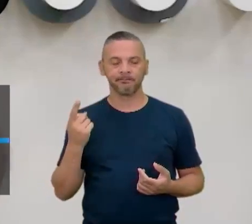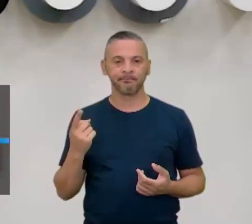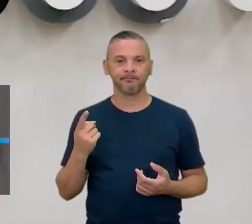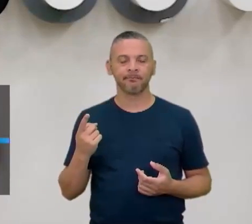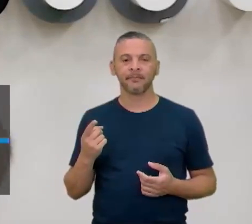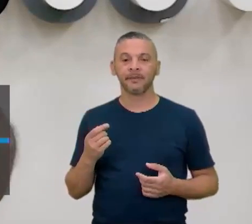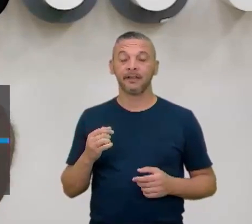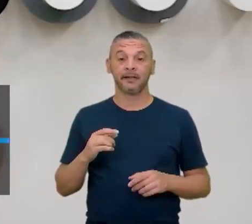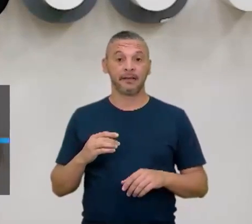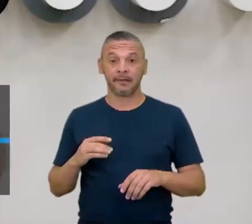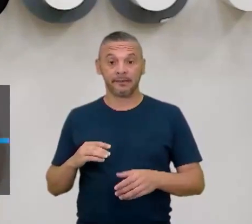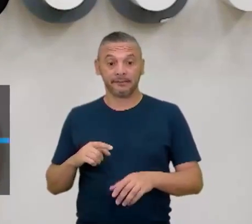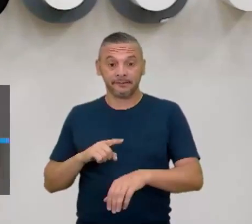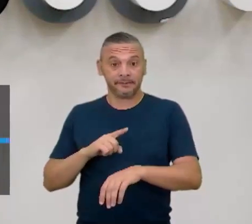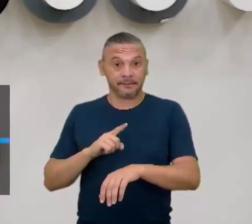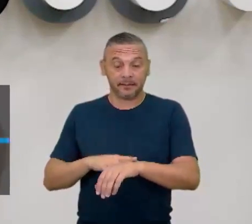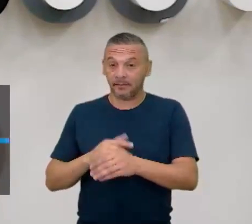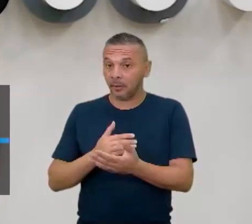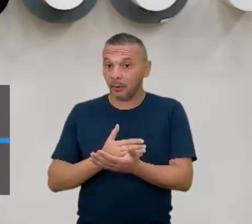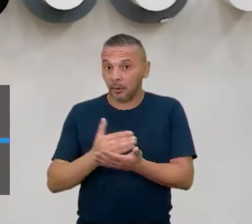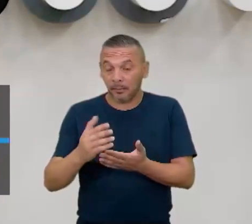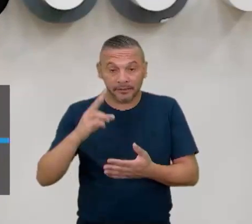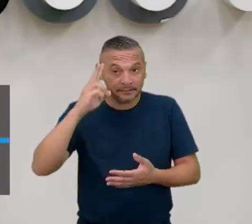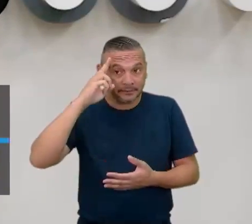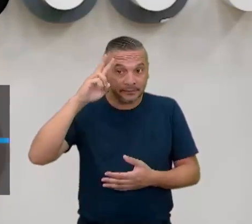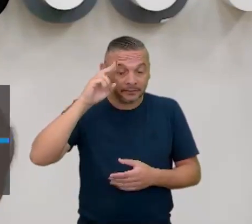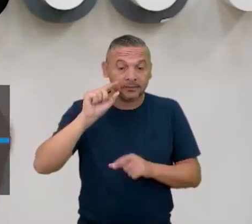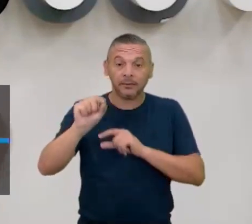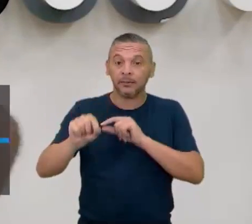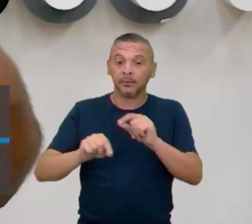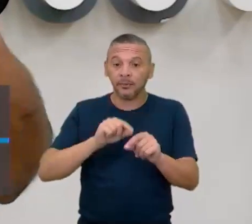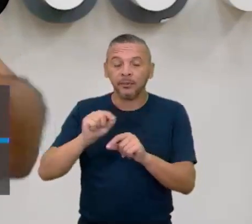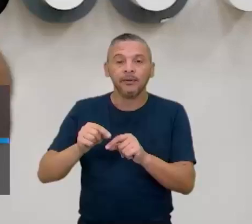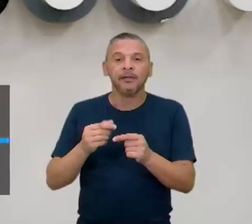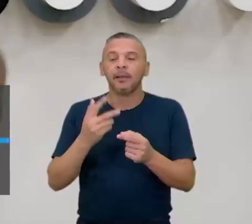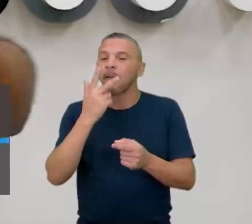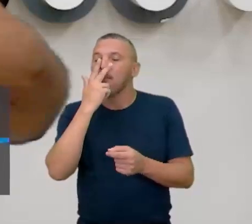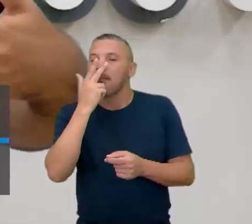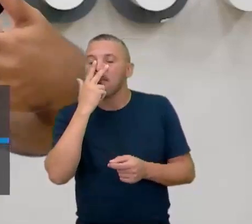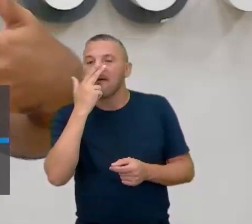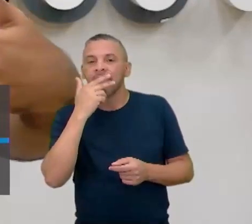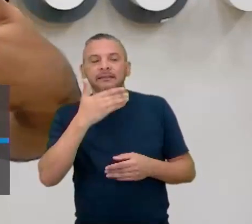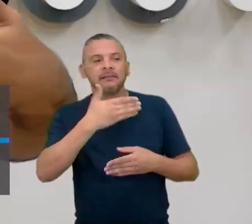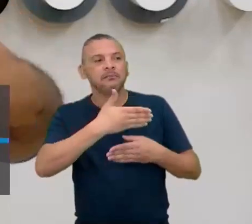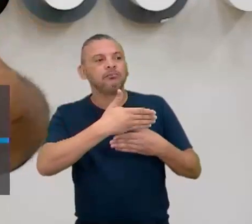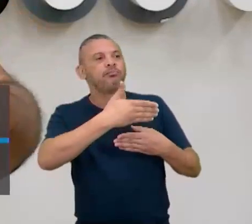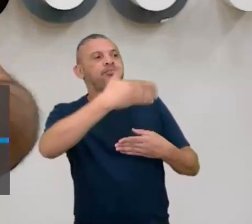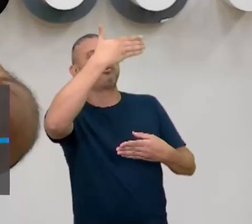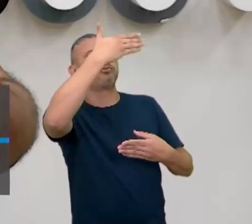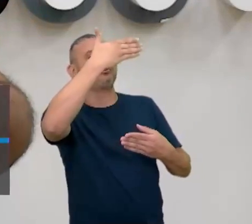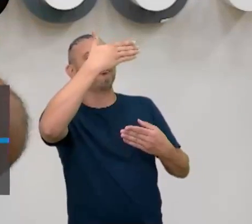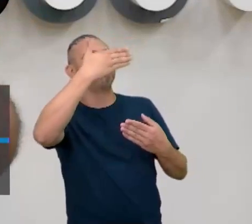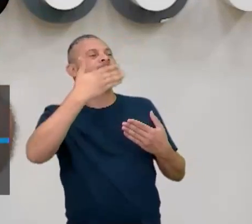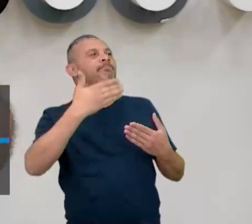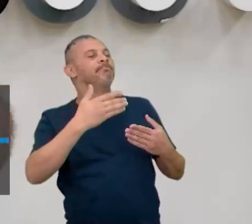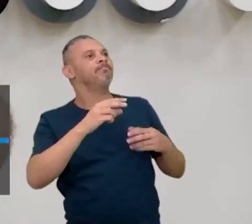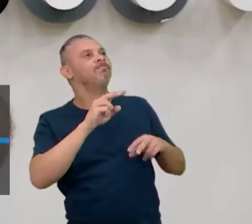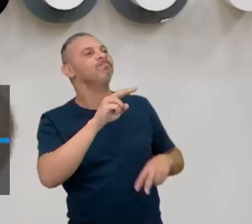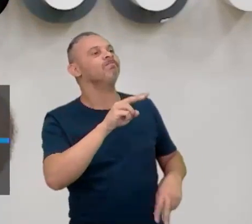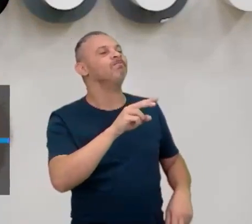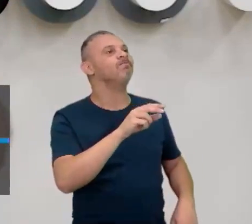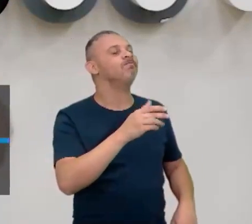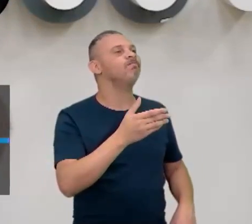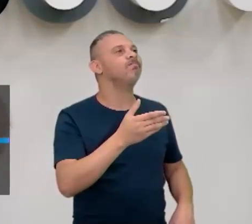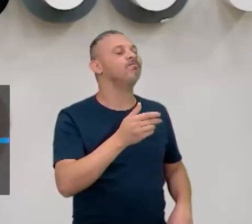Até um momento da história, as encenações era como se tivesse uma parede na frente, onde o